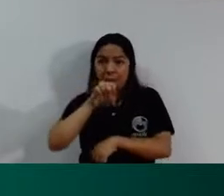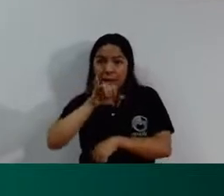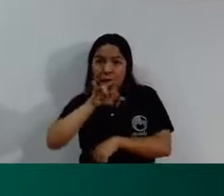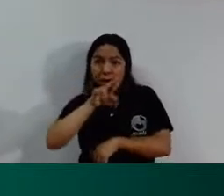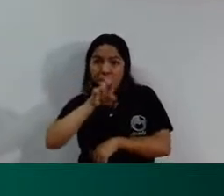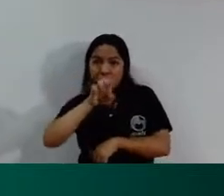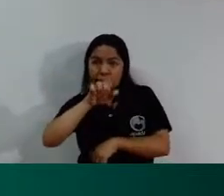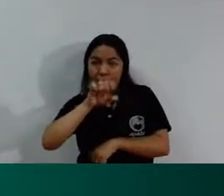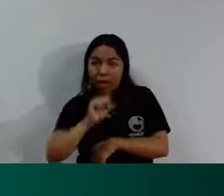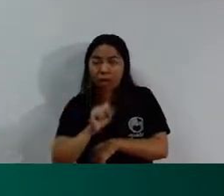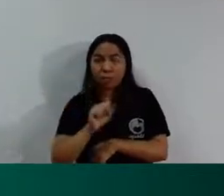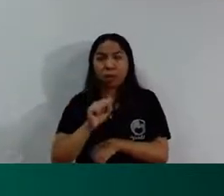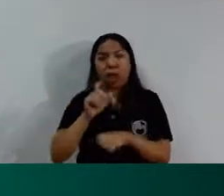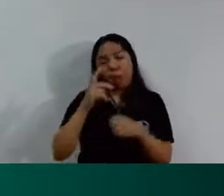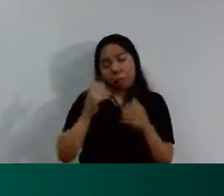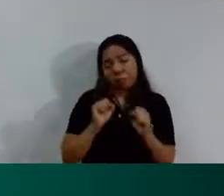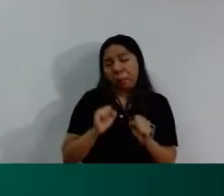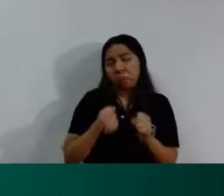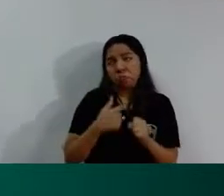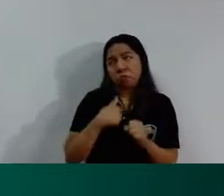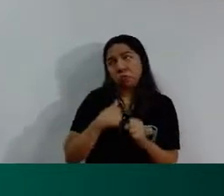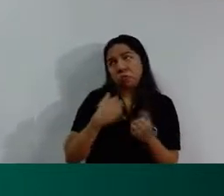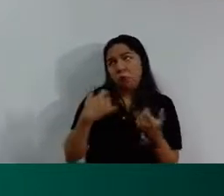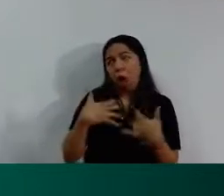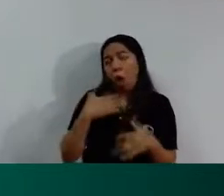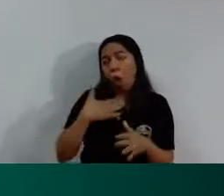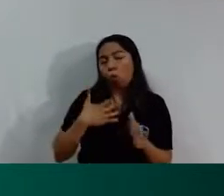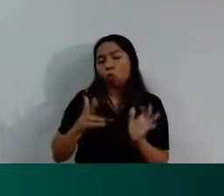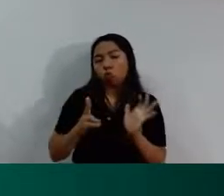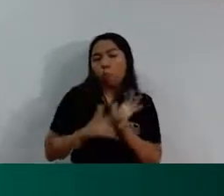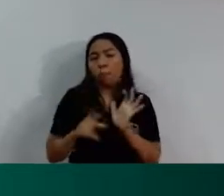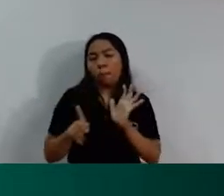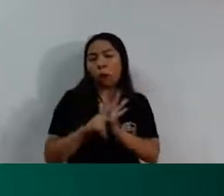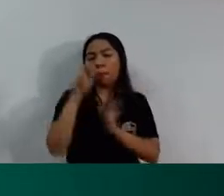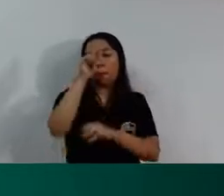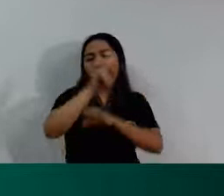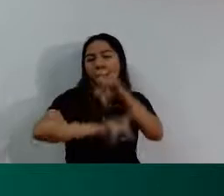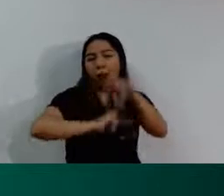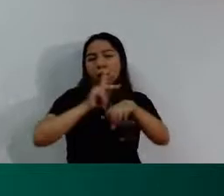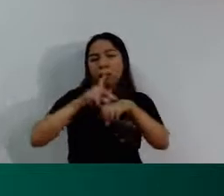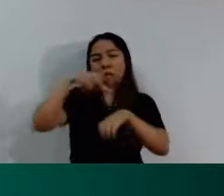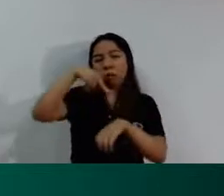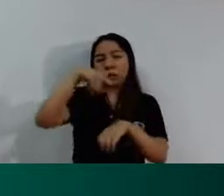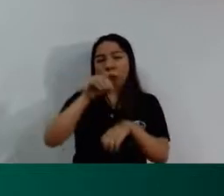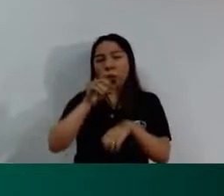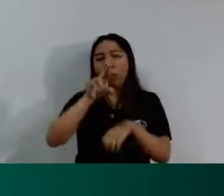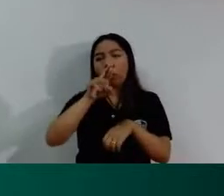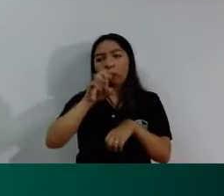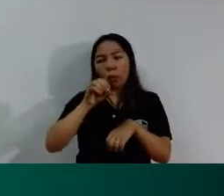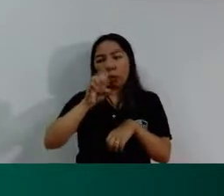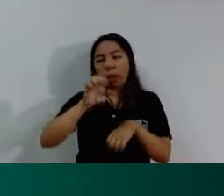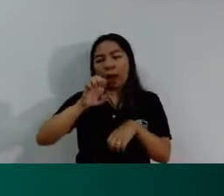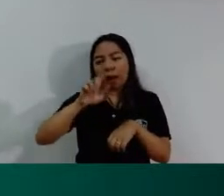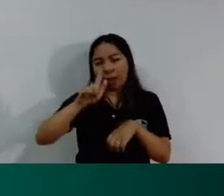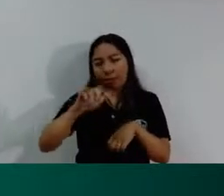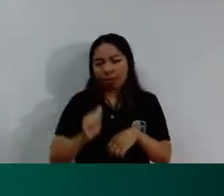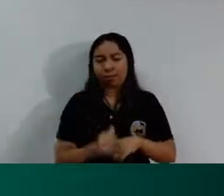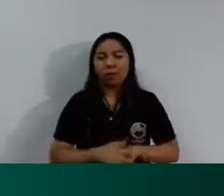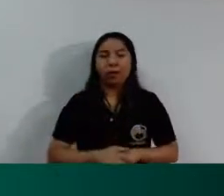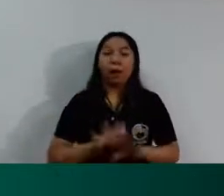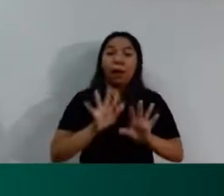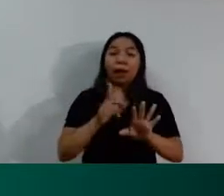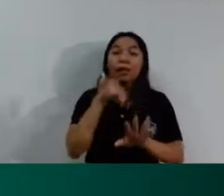mesmo quem mora no Meireles pode dizer eu moro na Noruega porque é o mesmo IDH agora quem mora no Bom Jardim